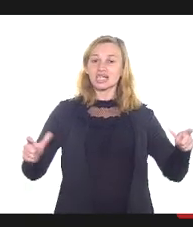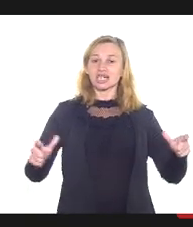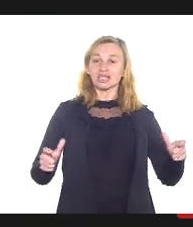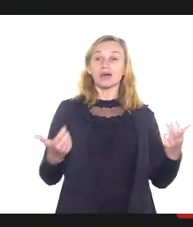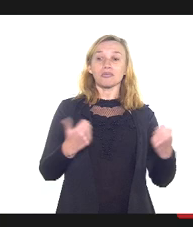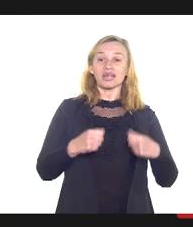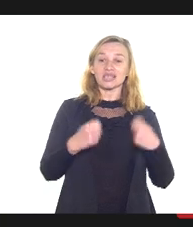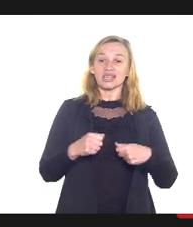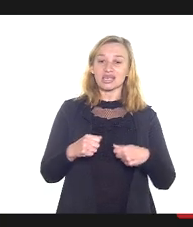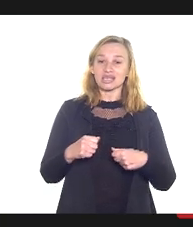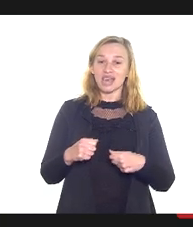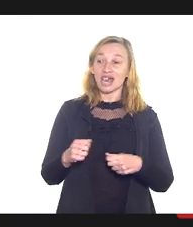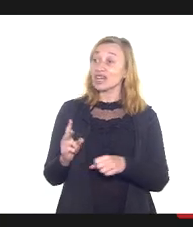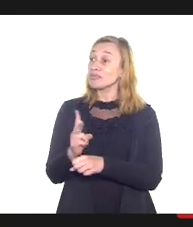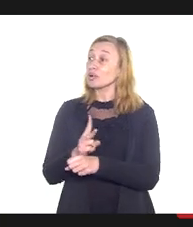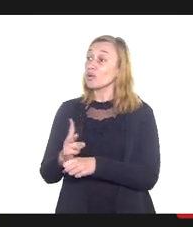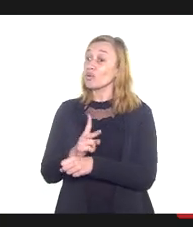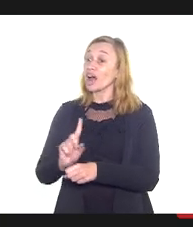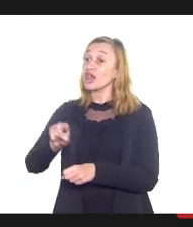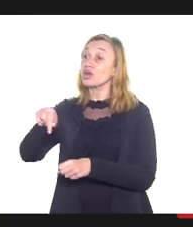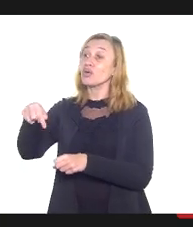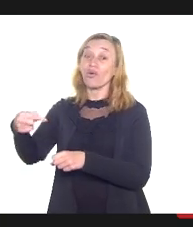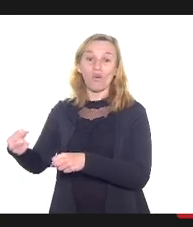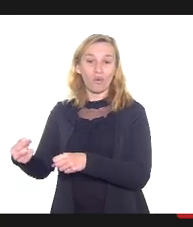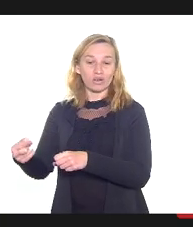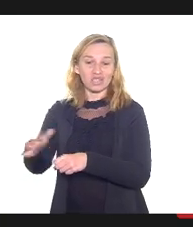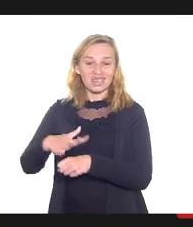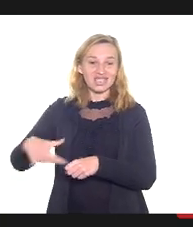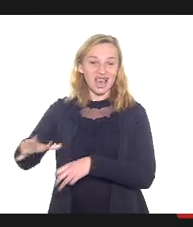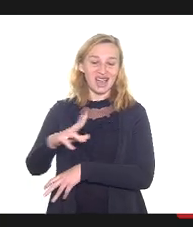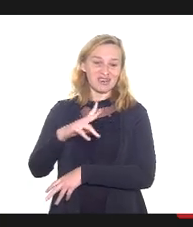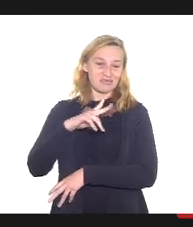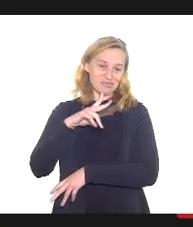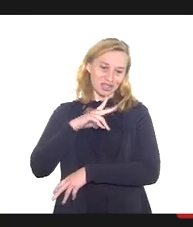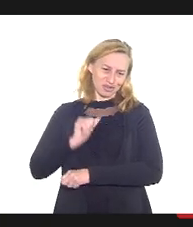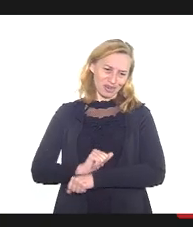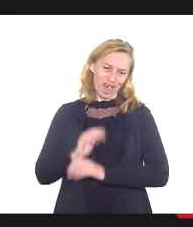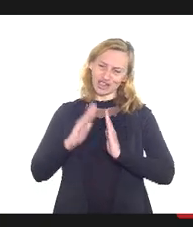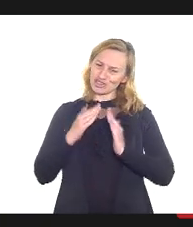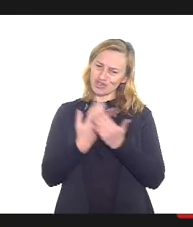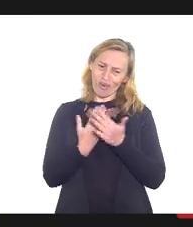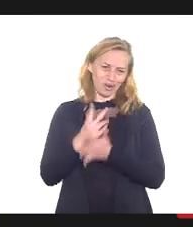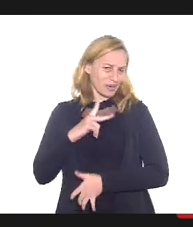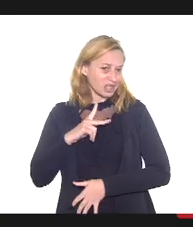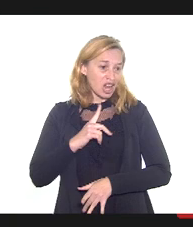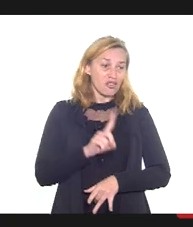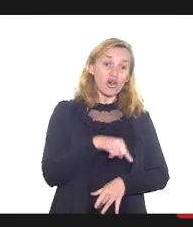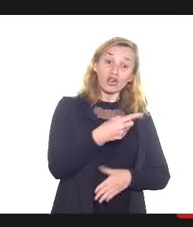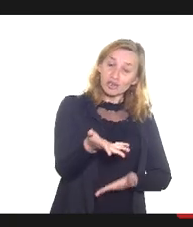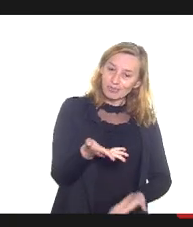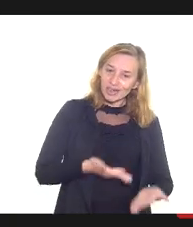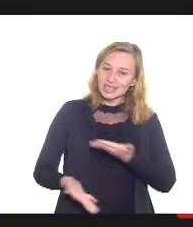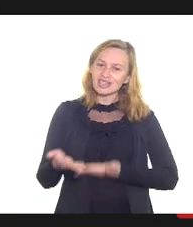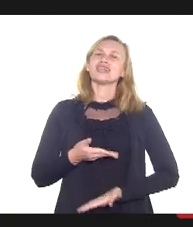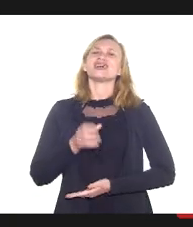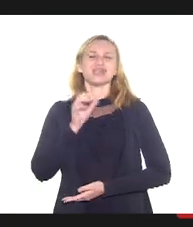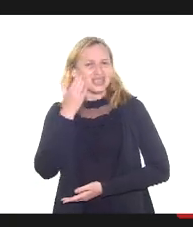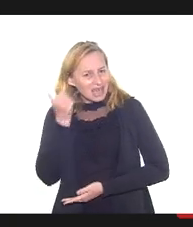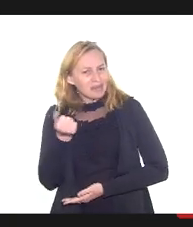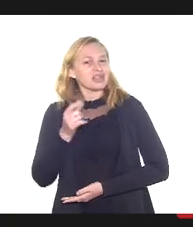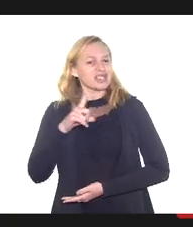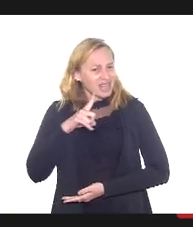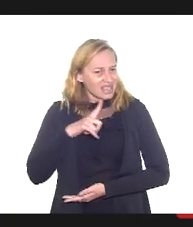em outras áreas que sejam áreas privadas. Fora as parcerias, que a gente sabe que vai existir,